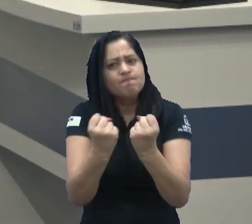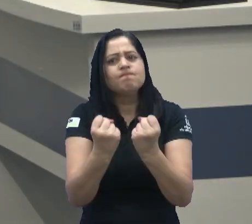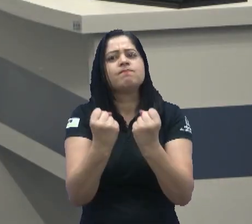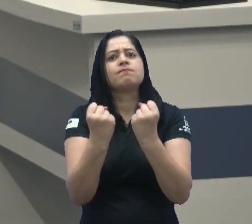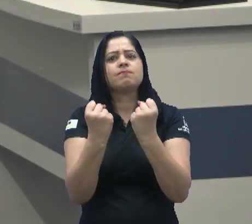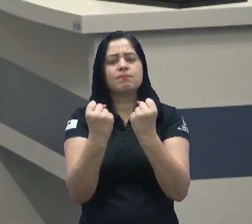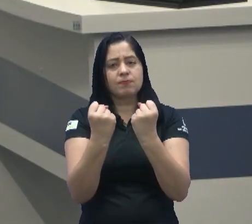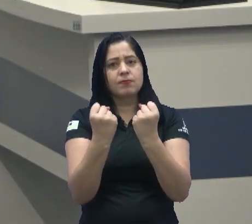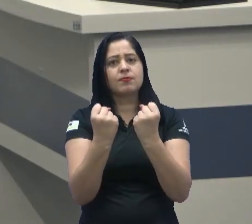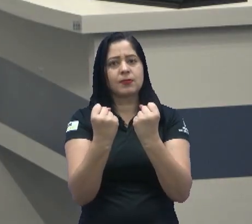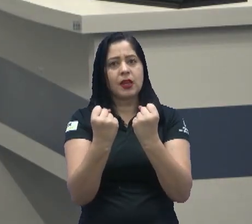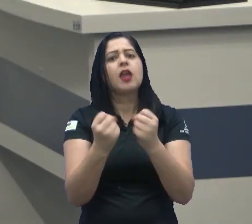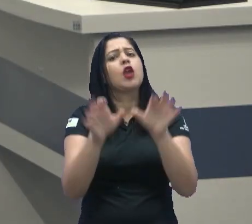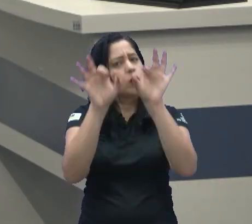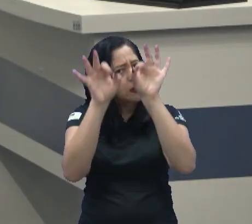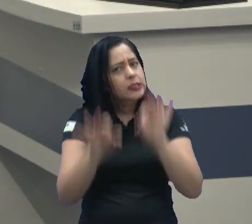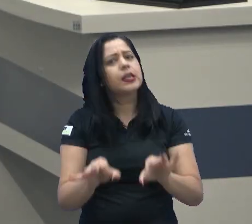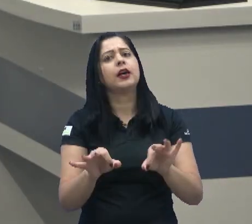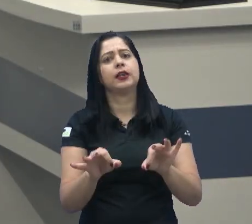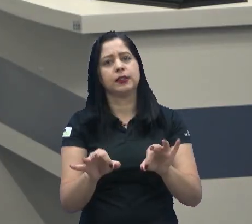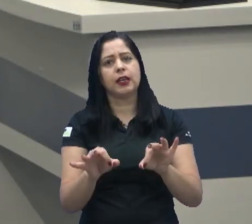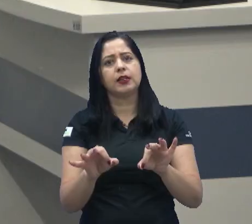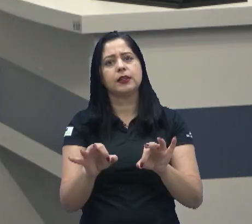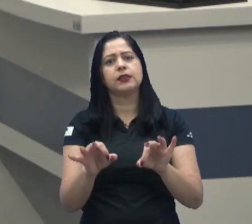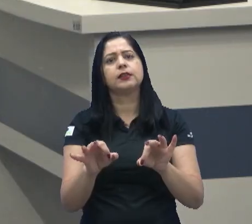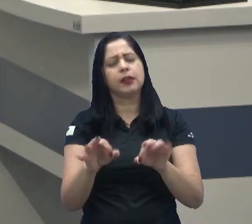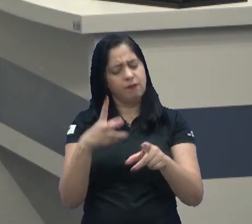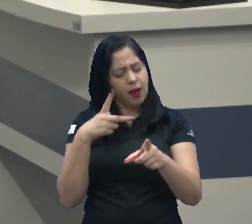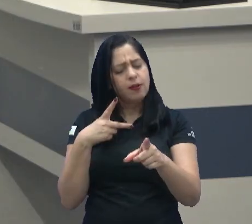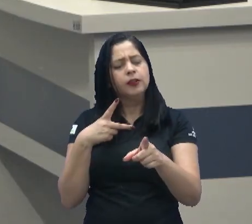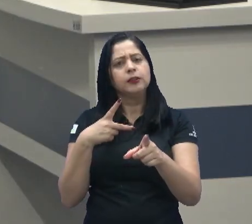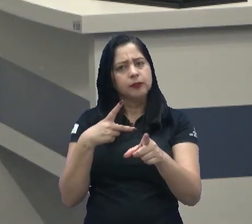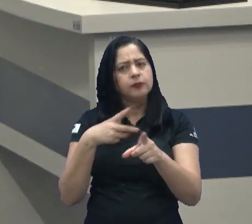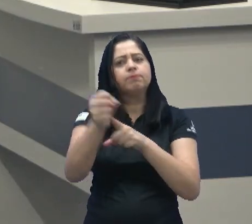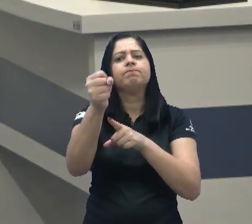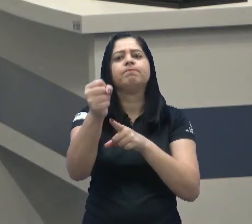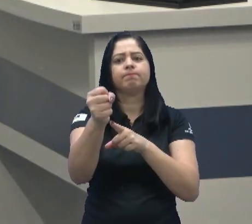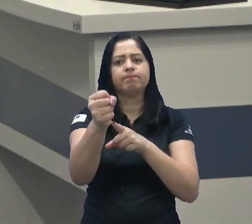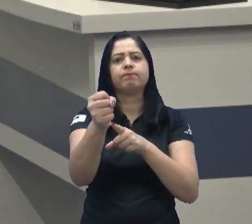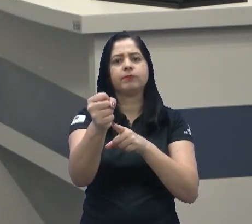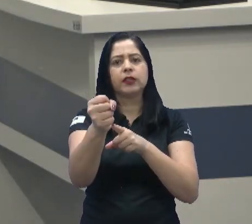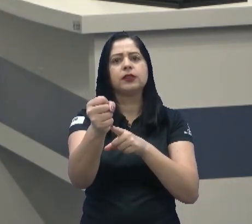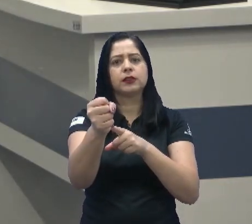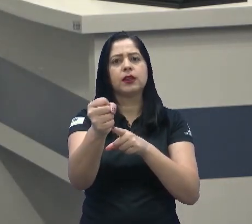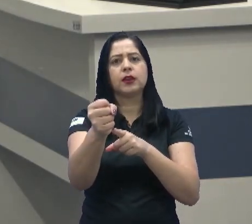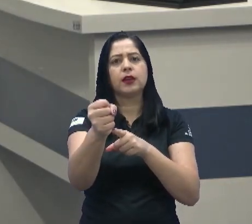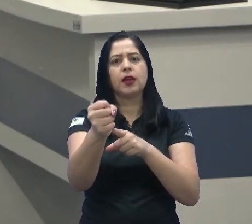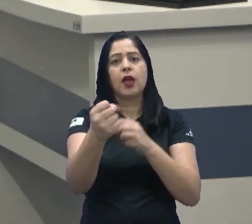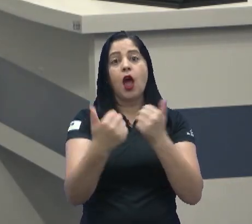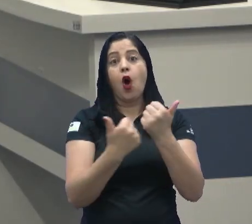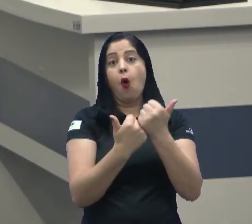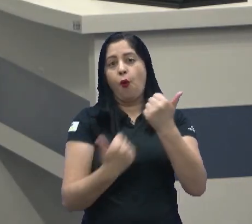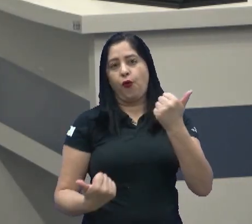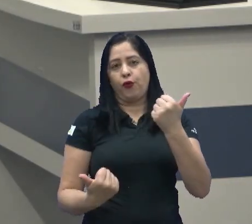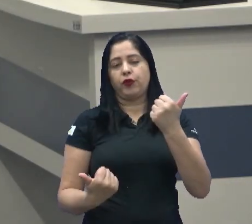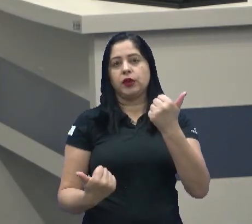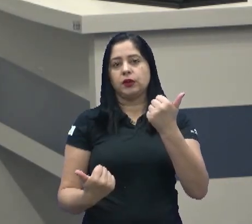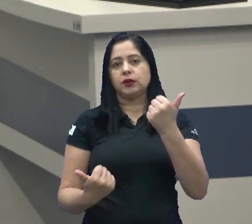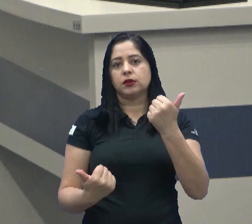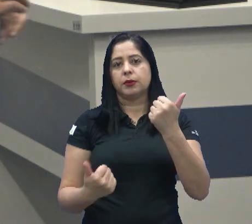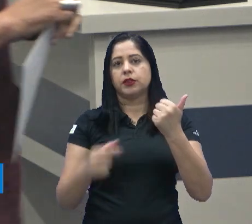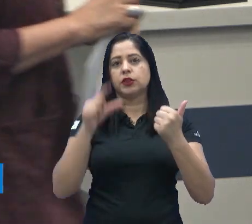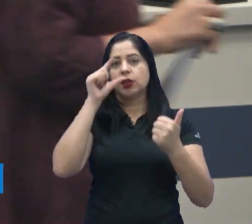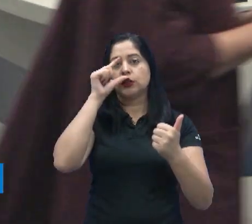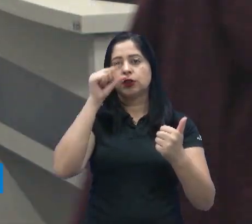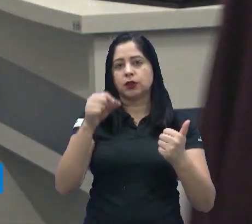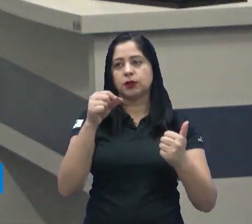tenho certeza que será vitoriosa da forma que está sendo conduzida pelo vice-presidente Geraldo Alckmin.